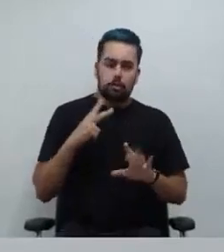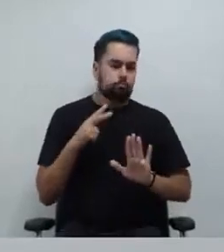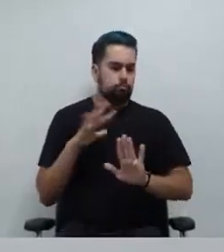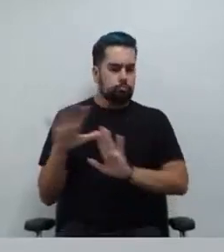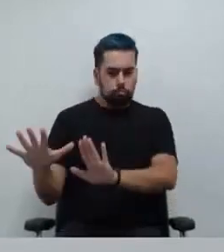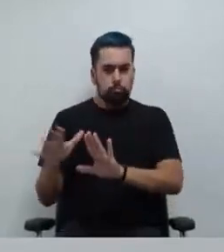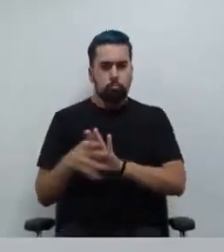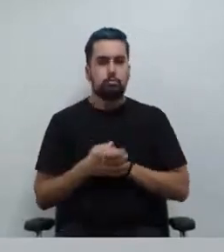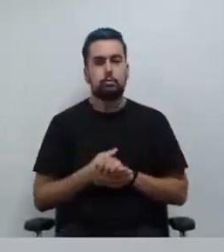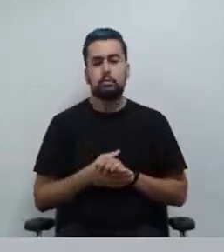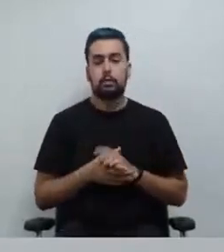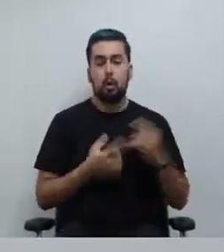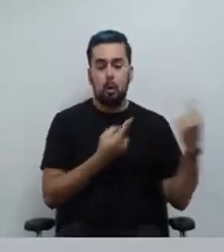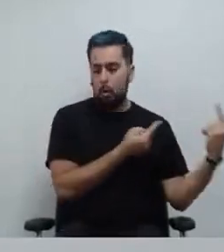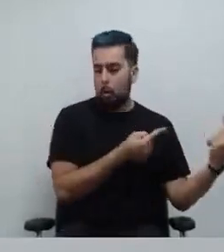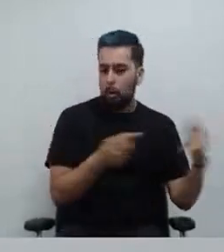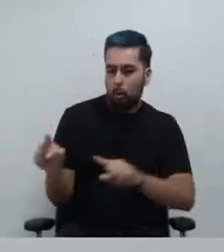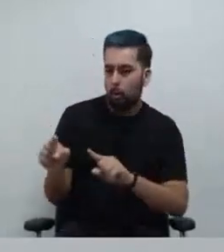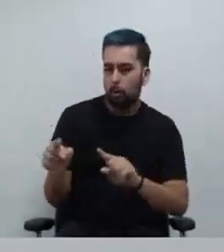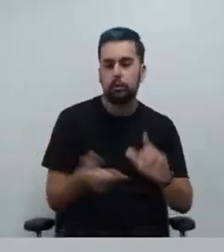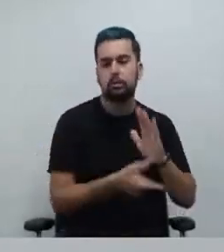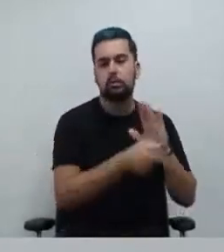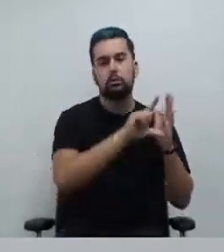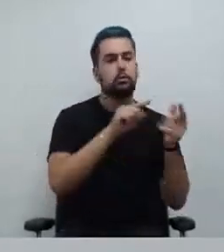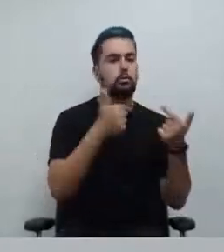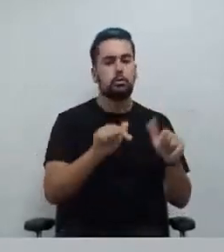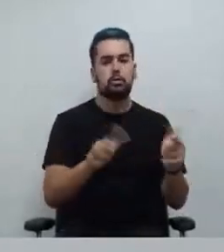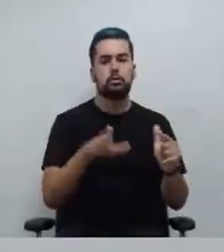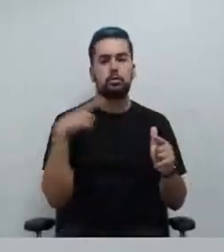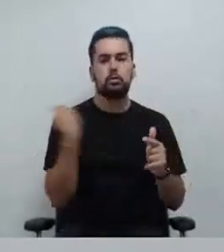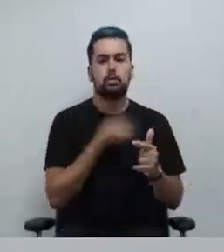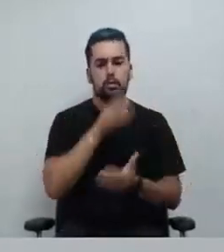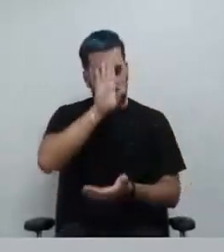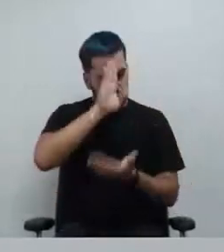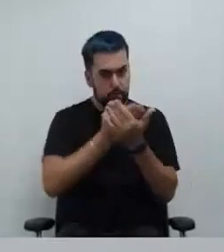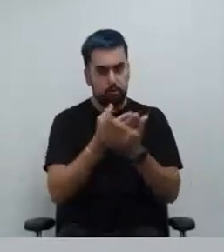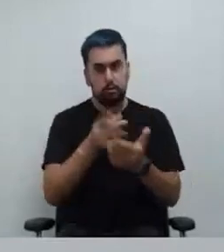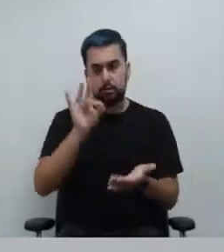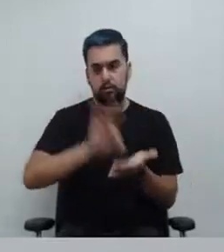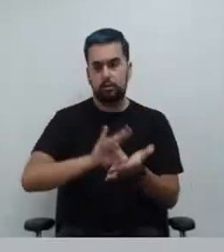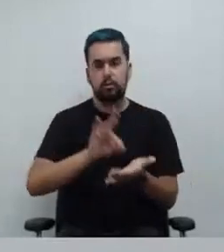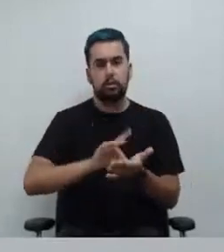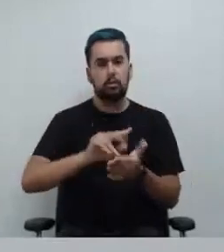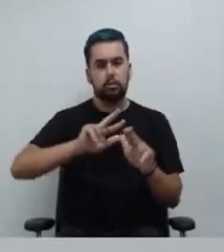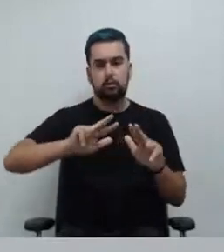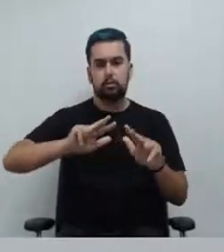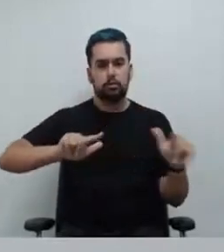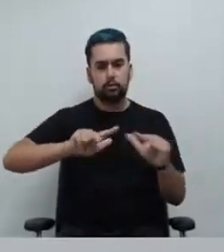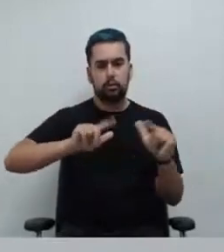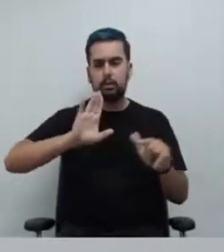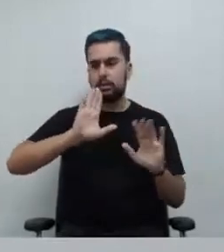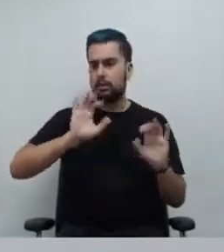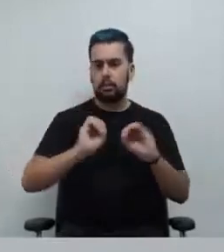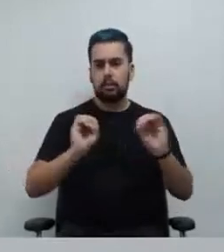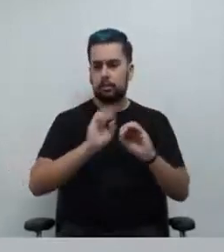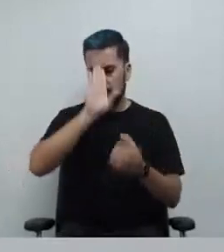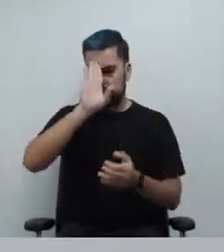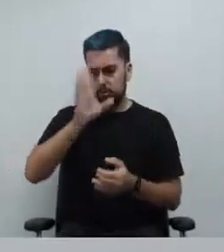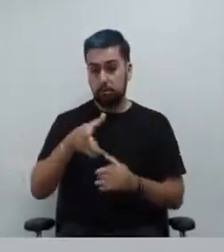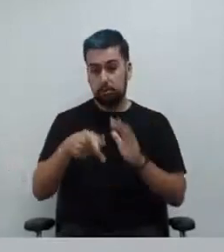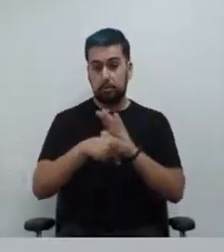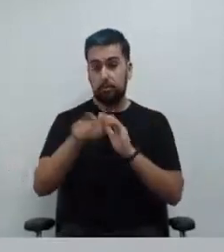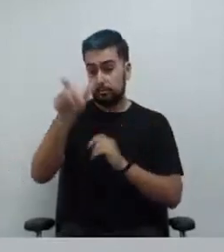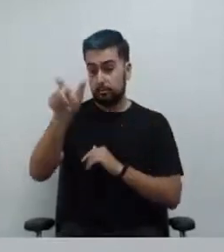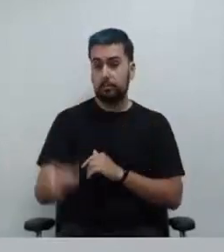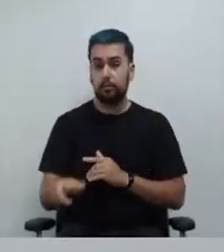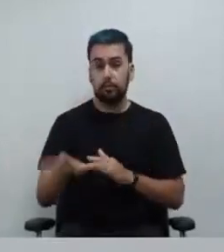nenhuma ameaça anterior ou nada, então acreditamos que não tenha sido de fato nada direcionado especificamente à figura